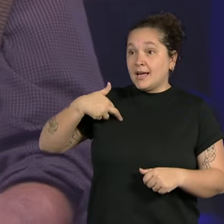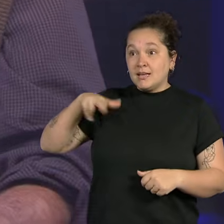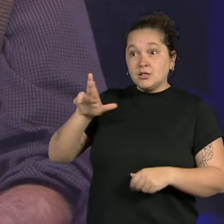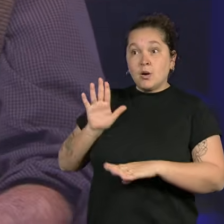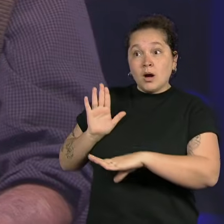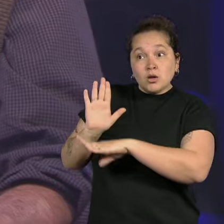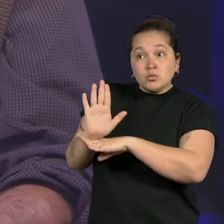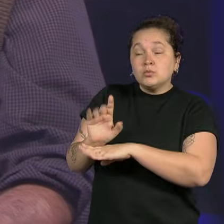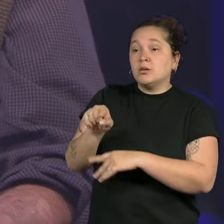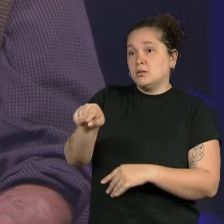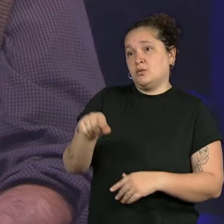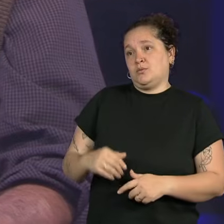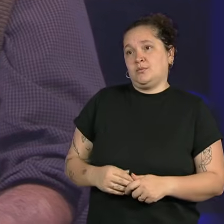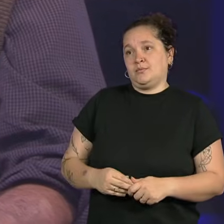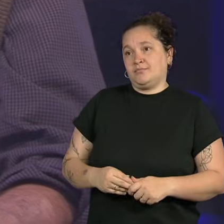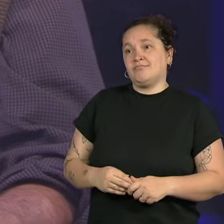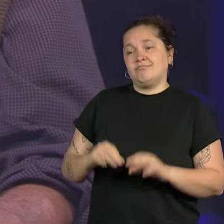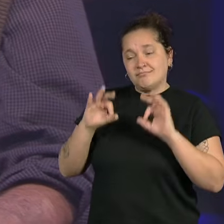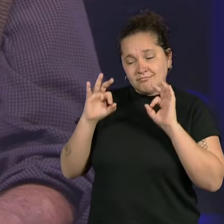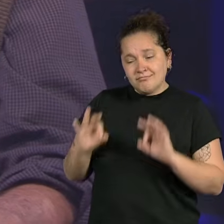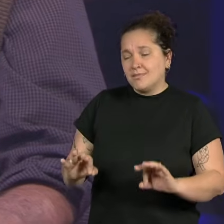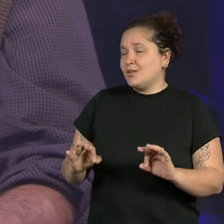essa, né? E